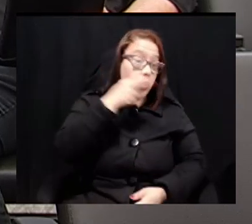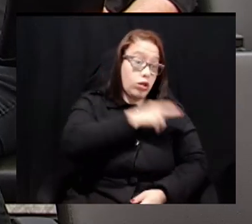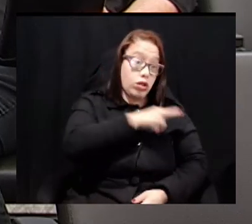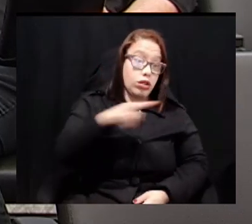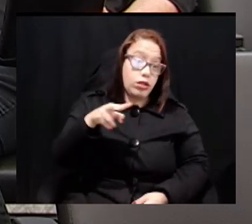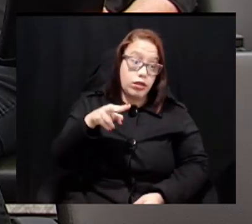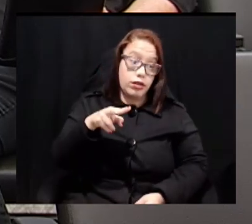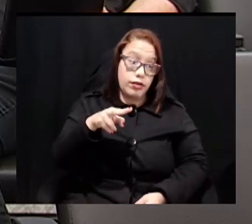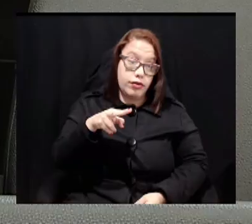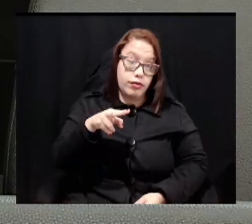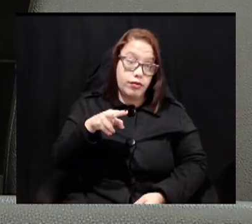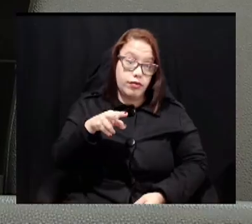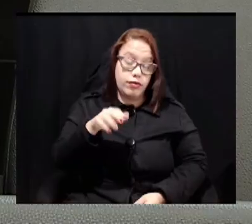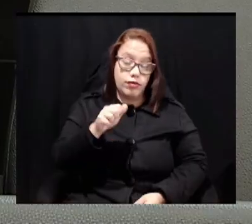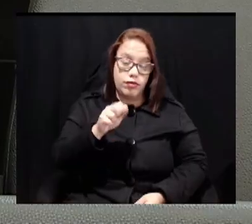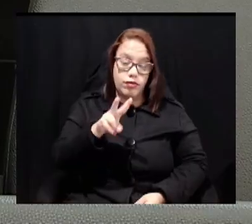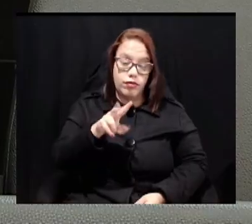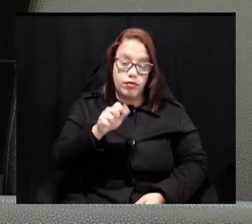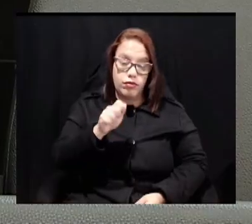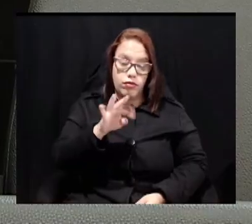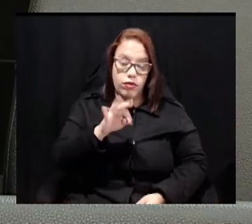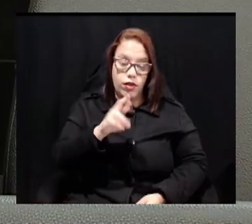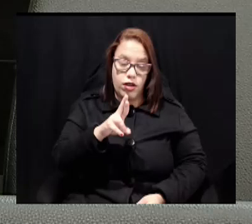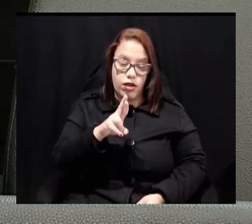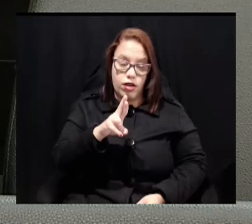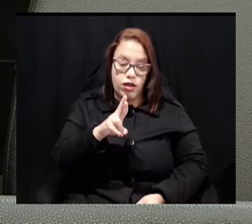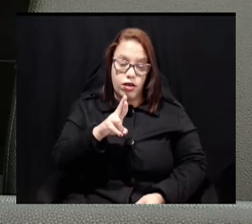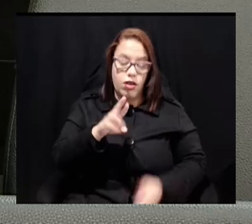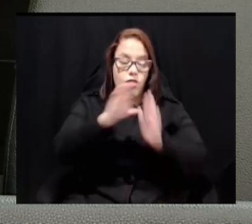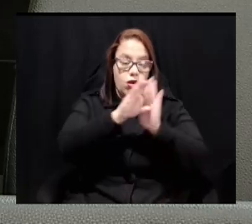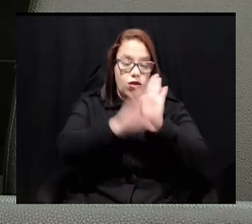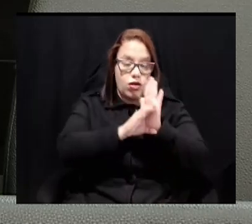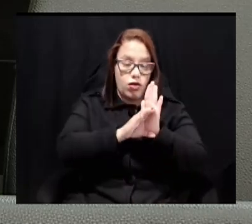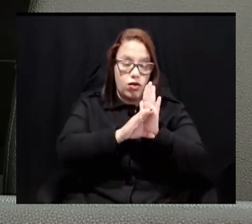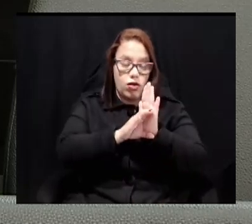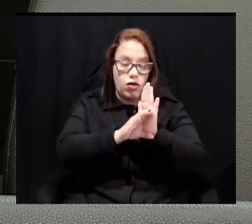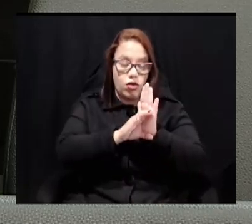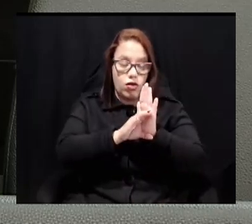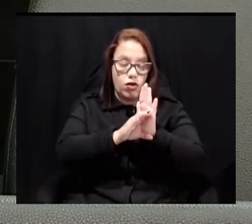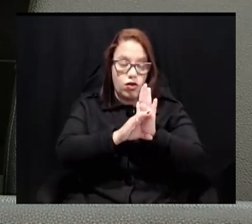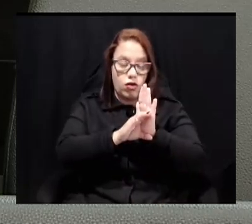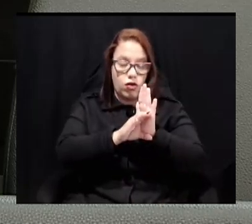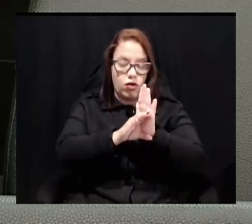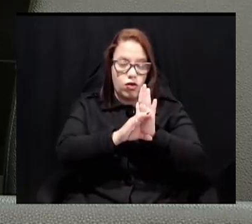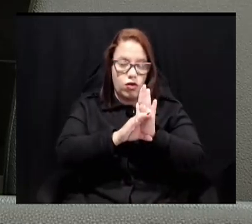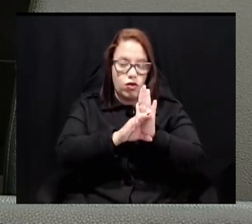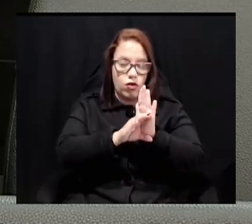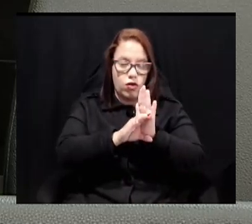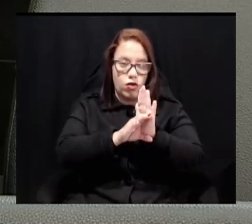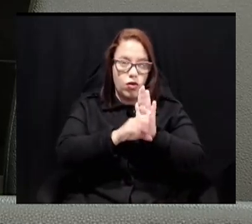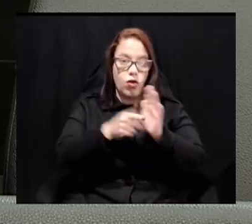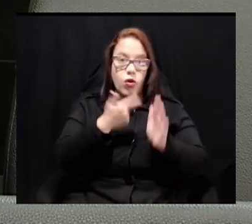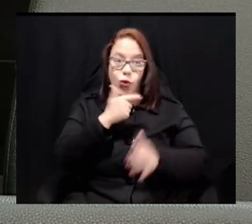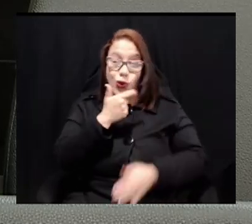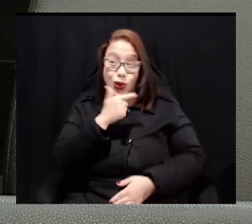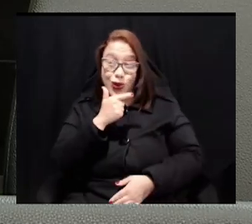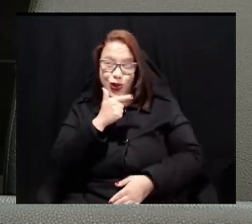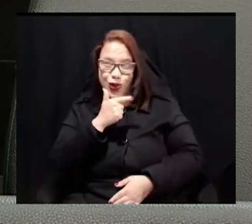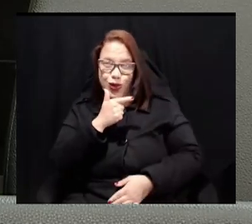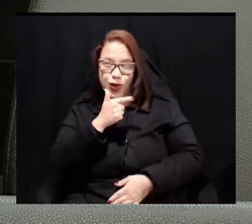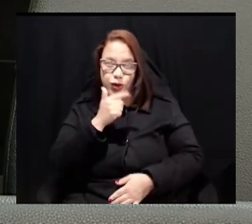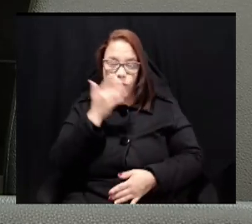criados, programas teve recentemente até um comediante que fez um